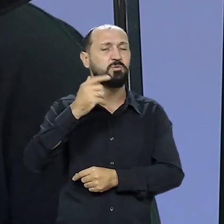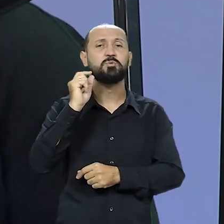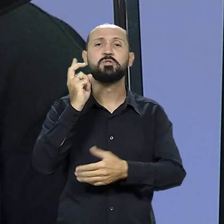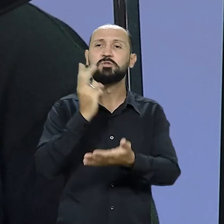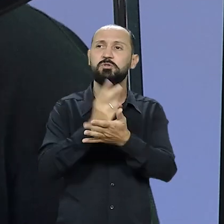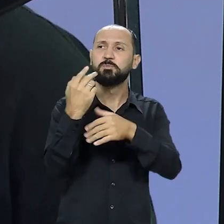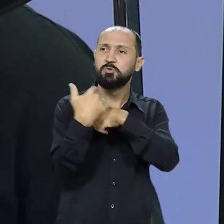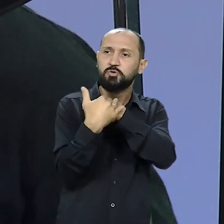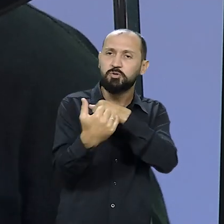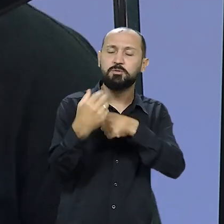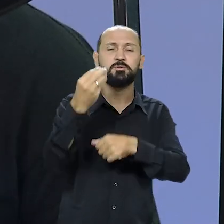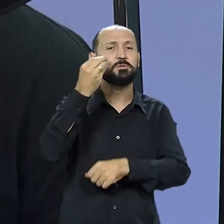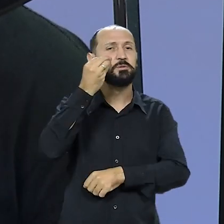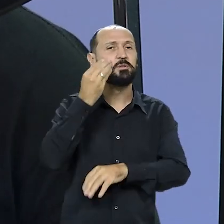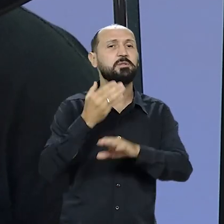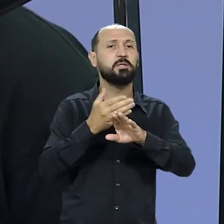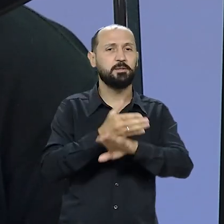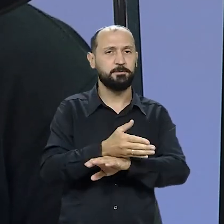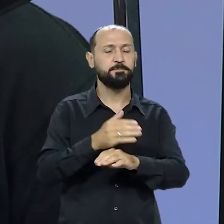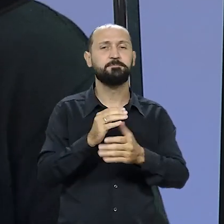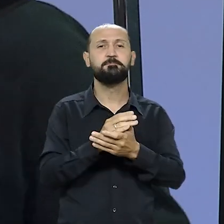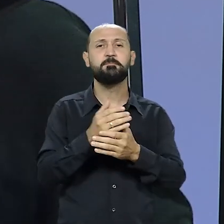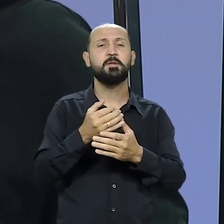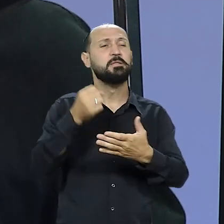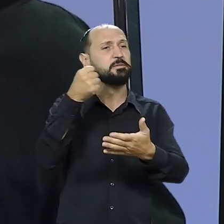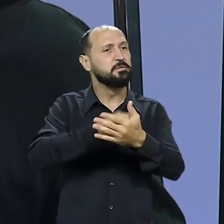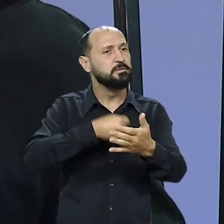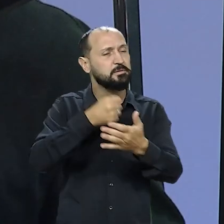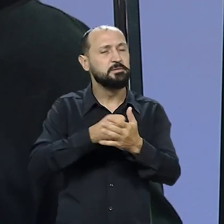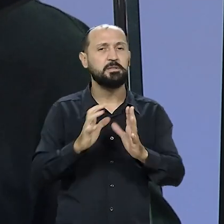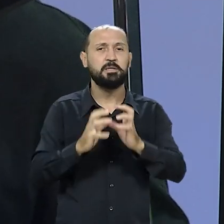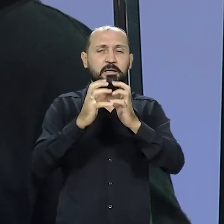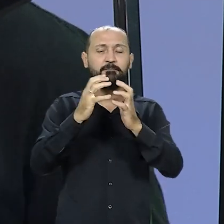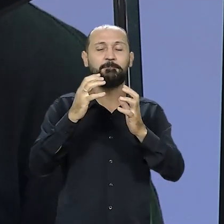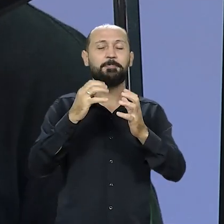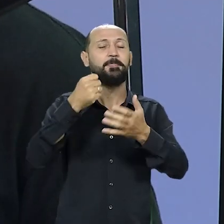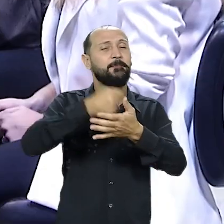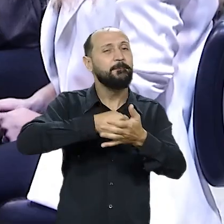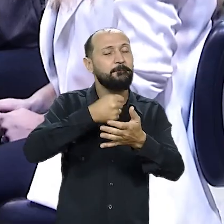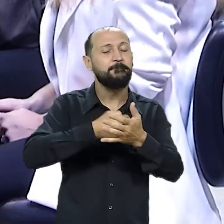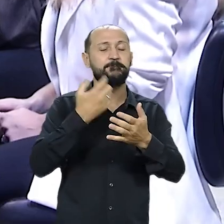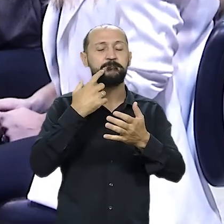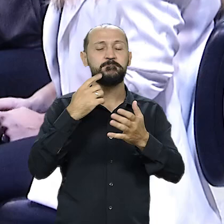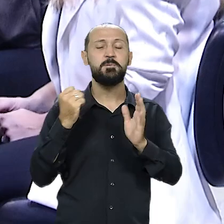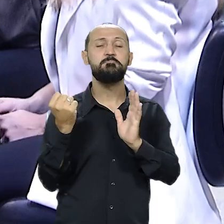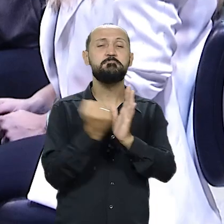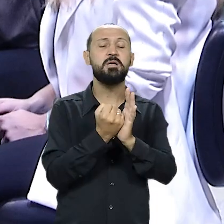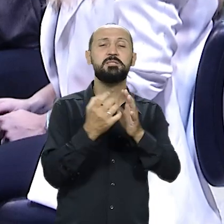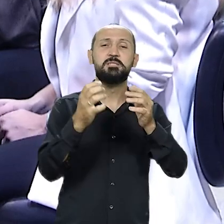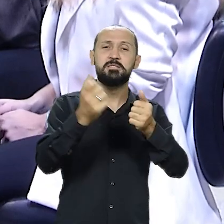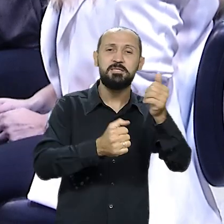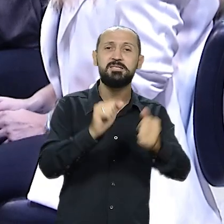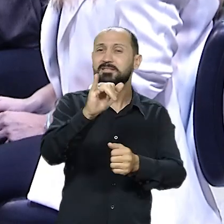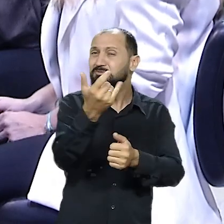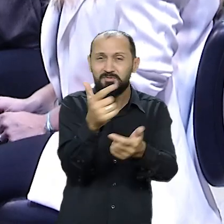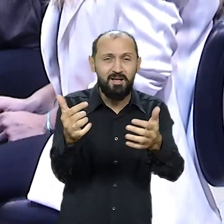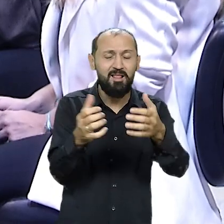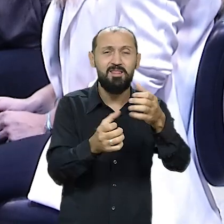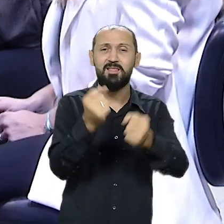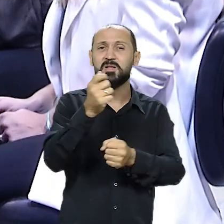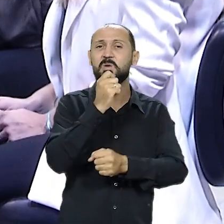palestras, o que chamam a gente tenta ir brigando sempre pela raça, mas também, principalmente, pelo leite, porque se eu não tiver